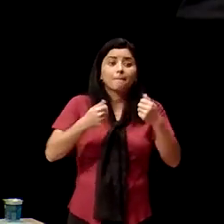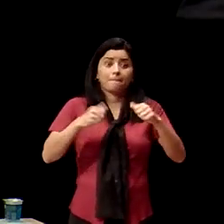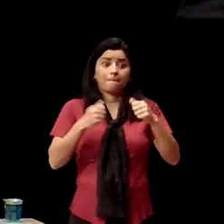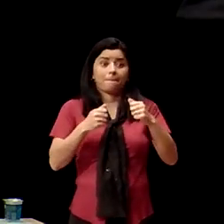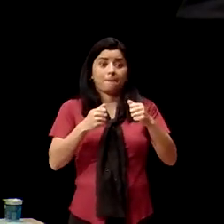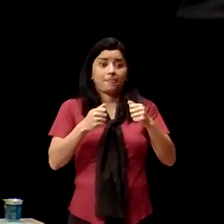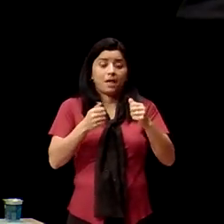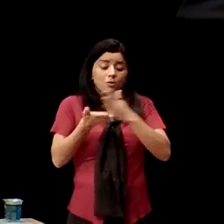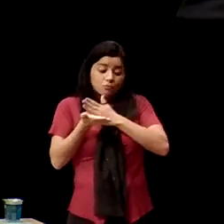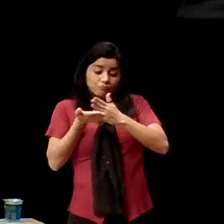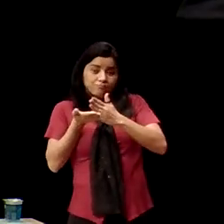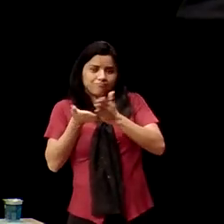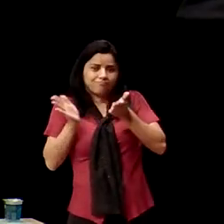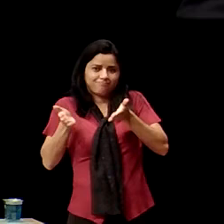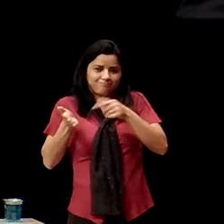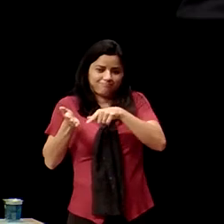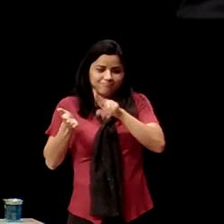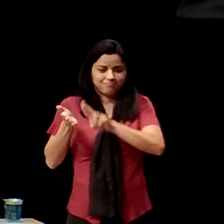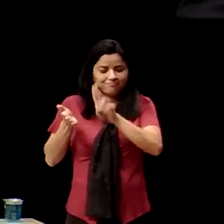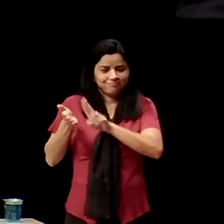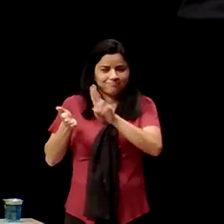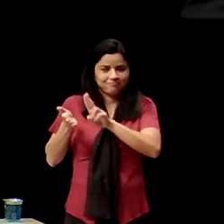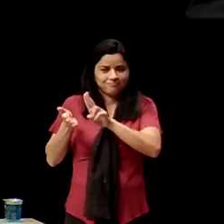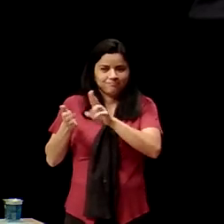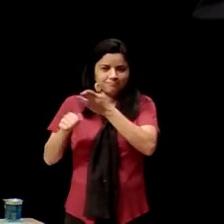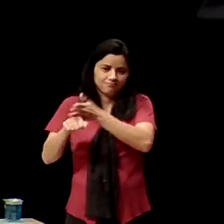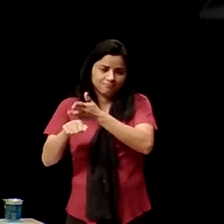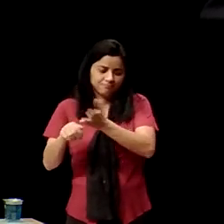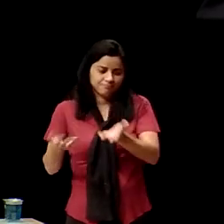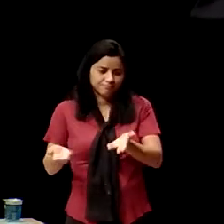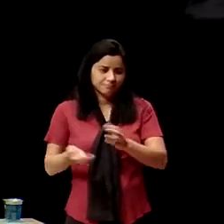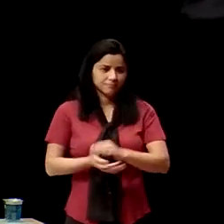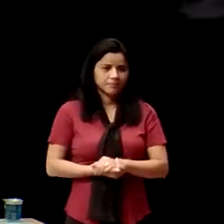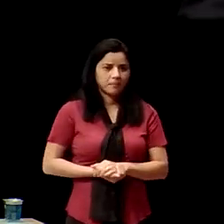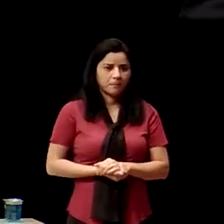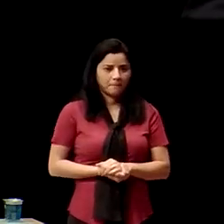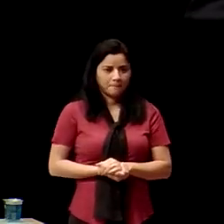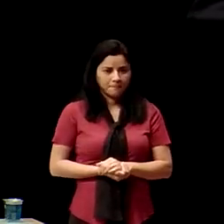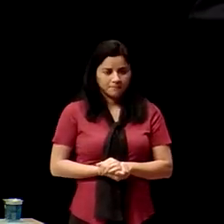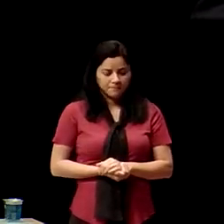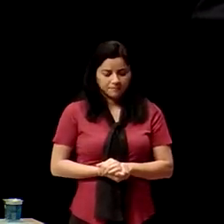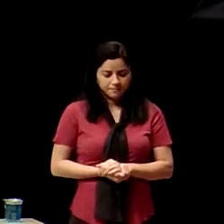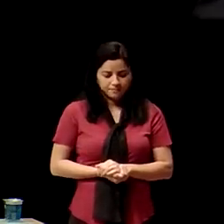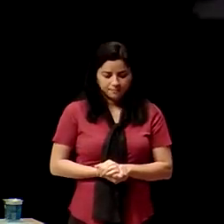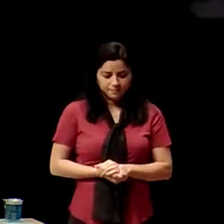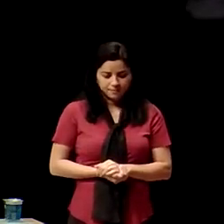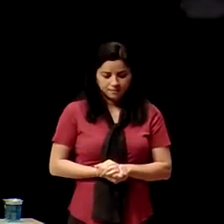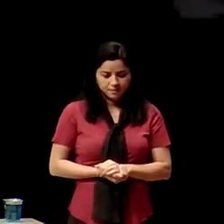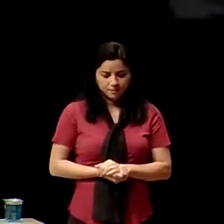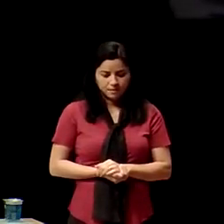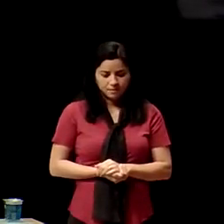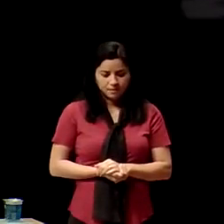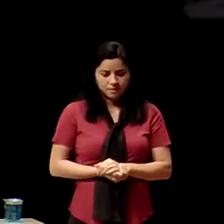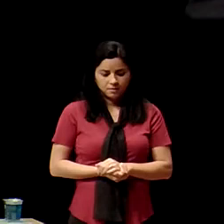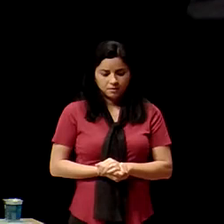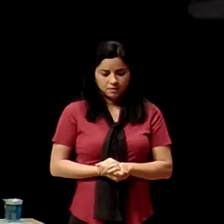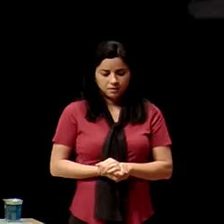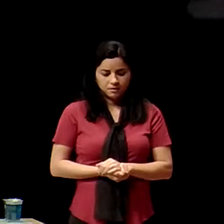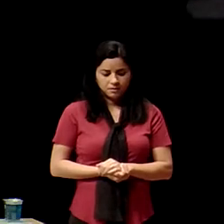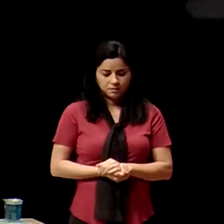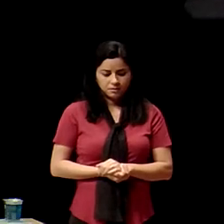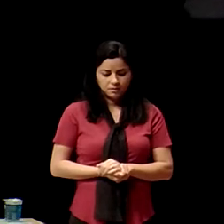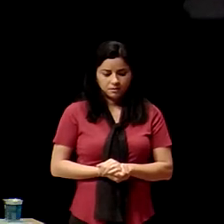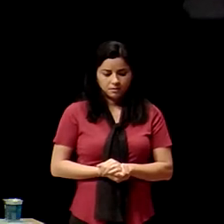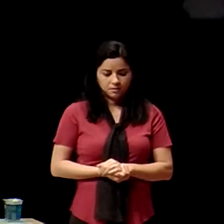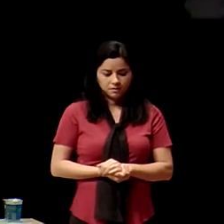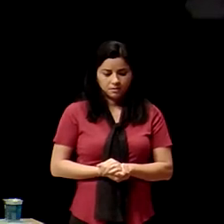natureza onde ela está sendo usada e aplicada. For example, this question, one profession or several